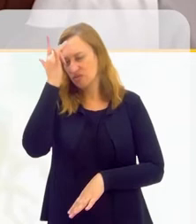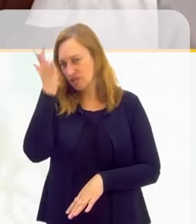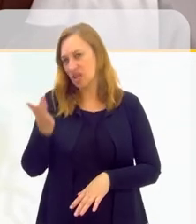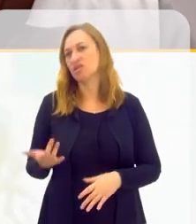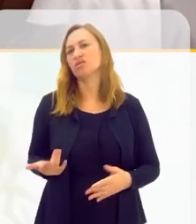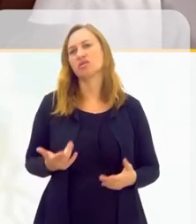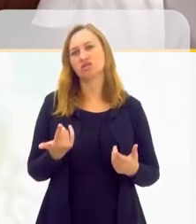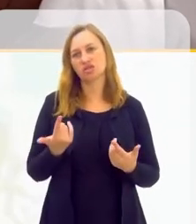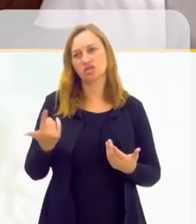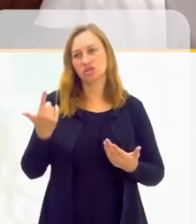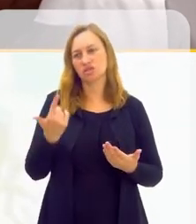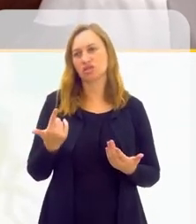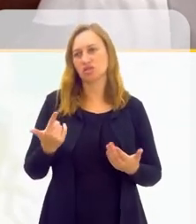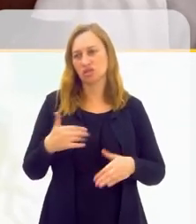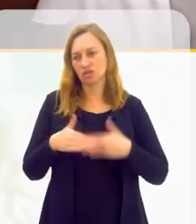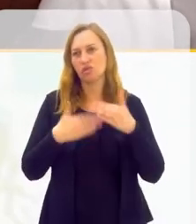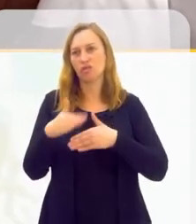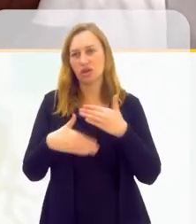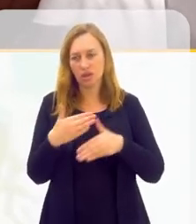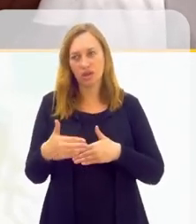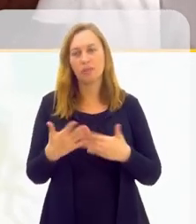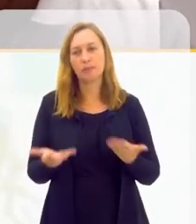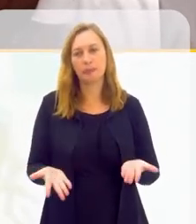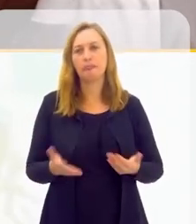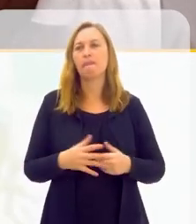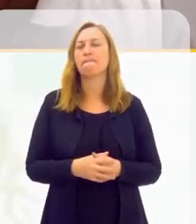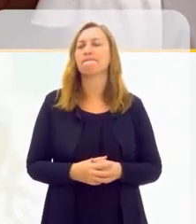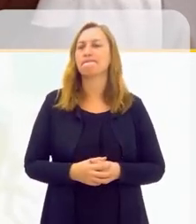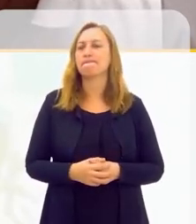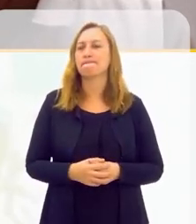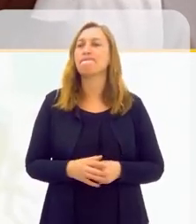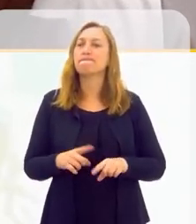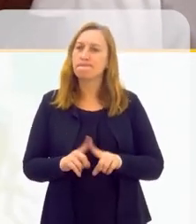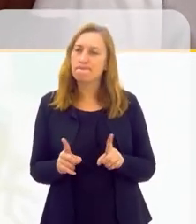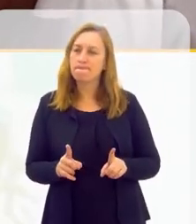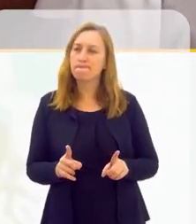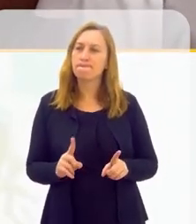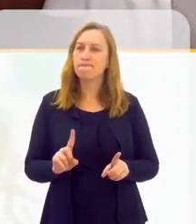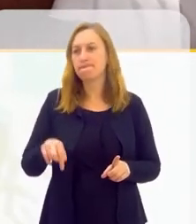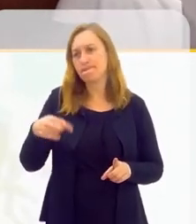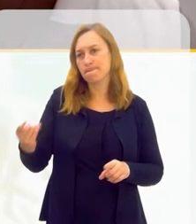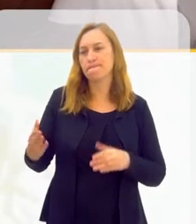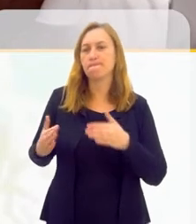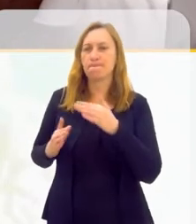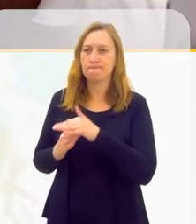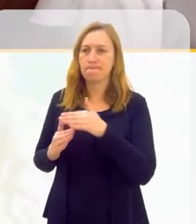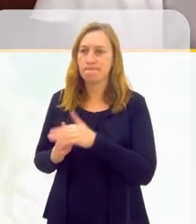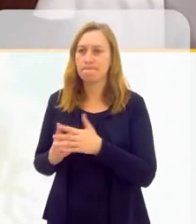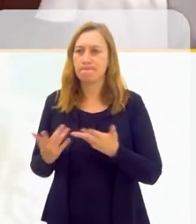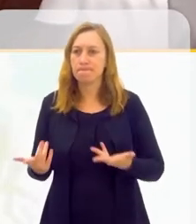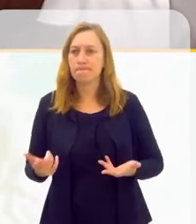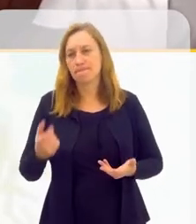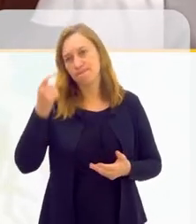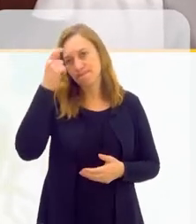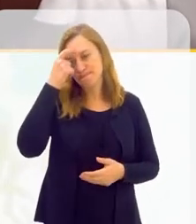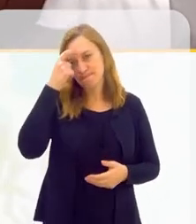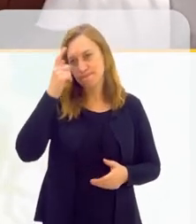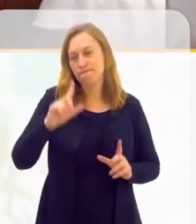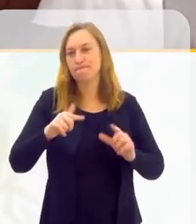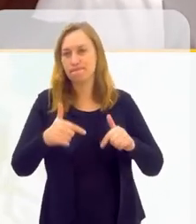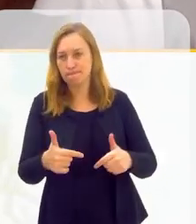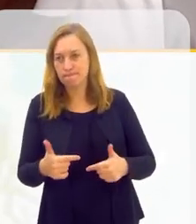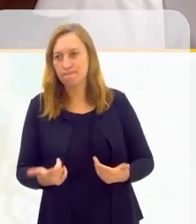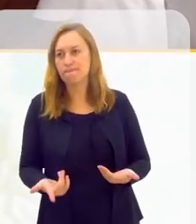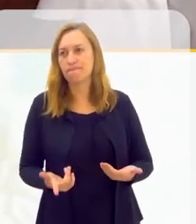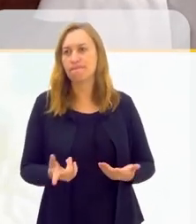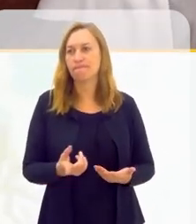fáceis de ultrapassar. Com certeza. Ou têm que ser as mais fáceis de ultrapassar. Mas das outras barreiras, da barreira de mentalidade, de